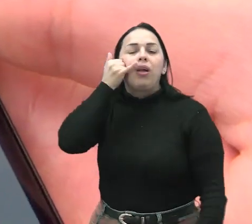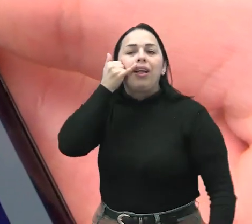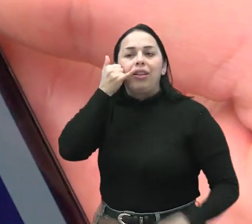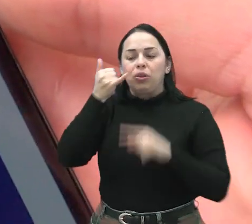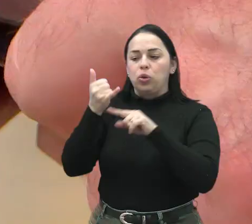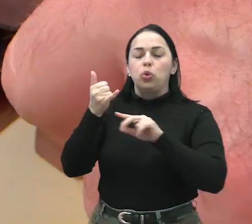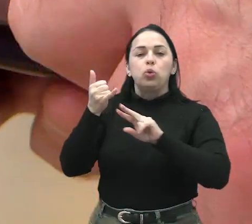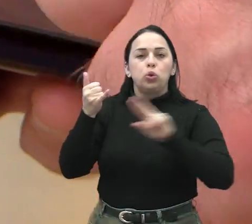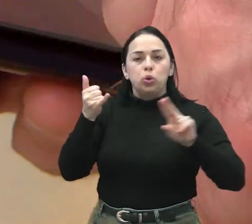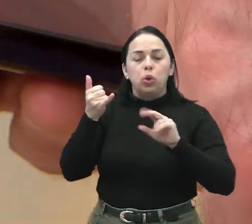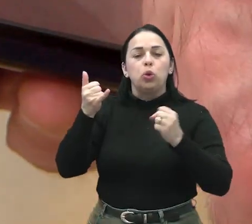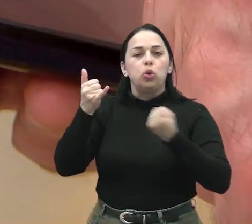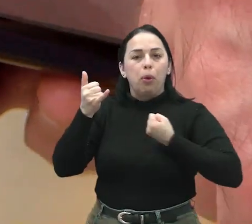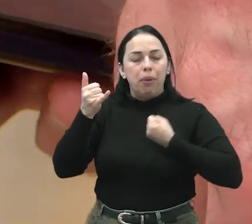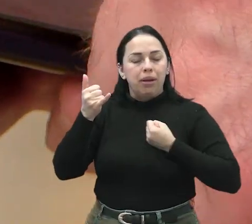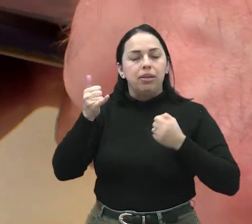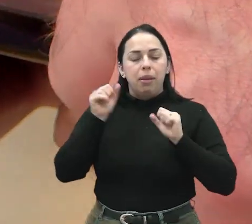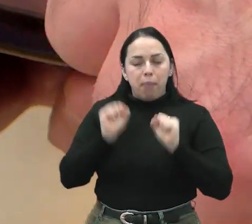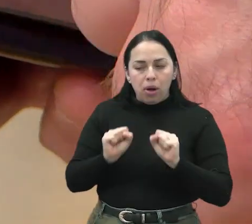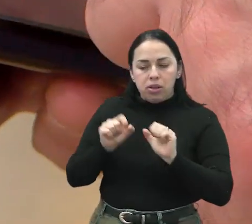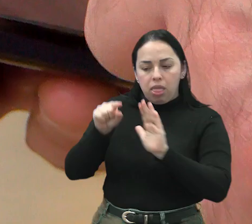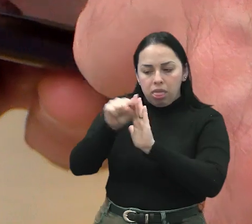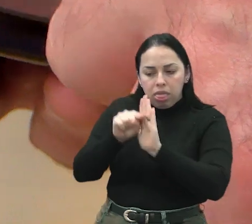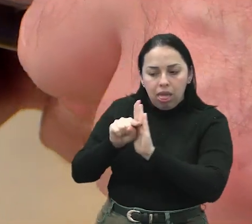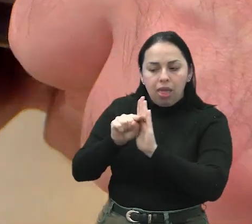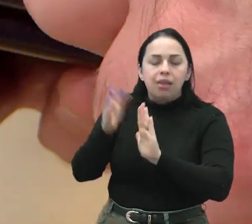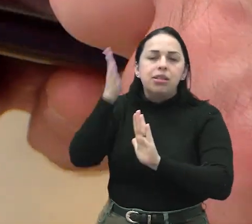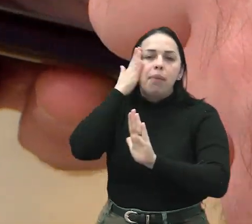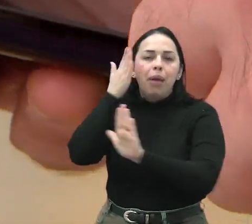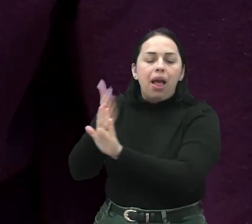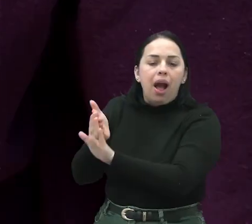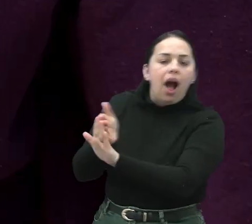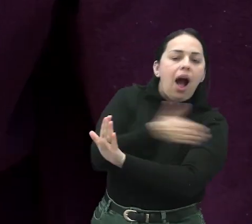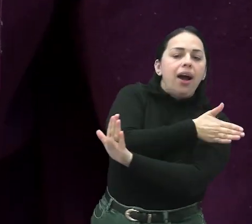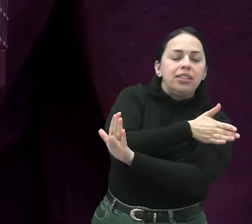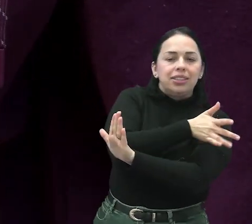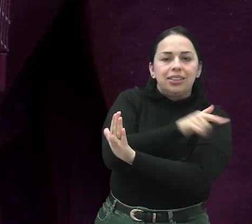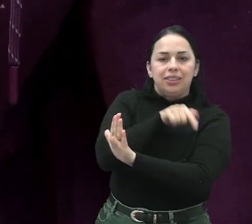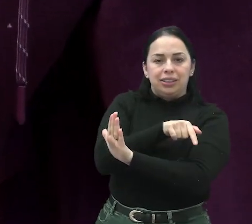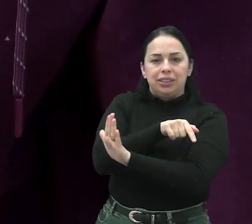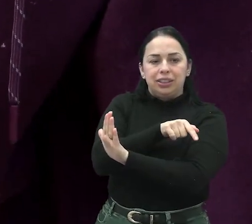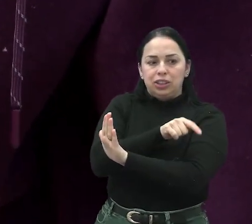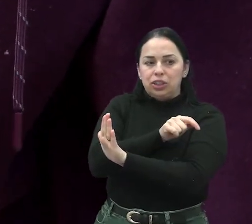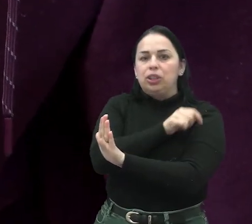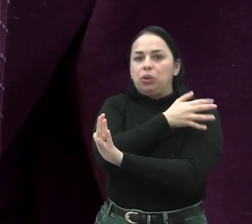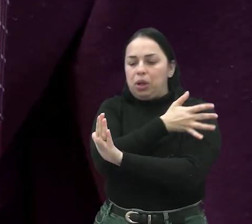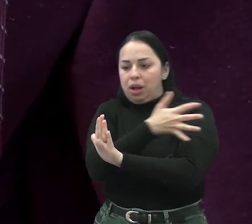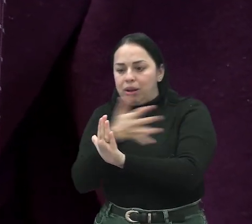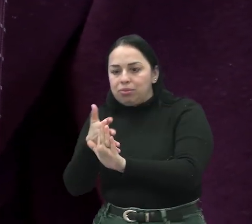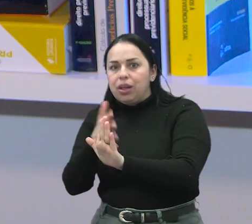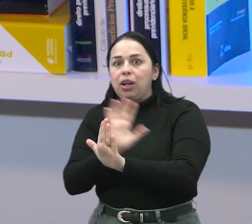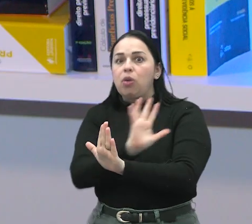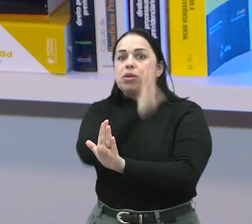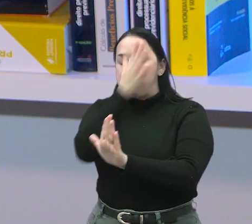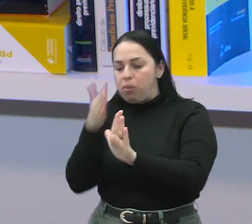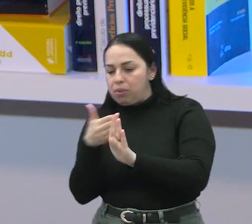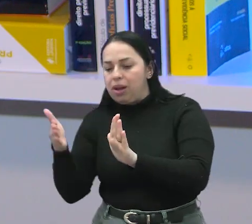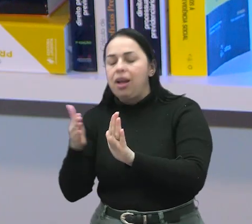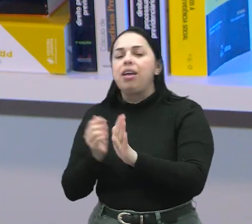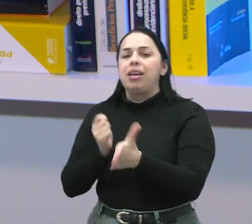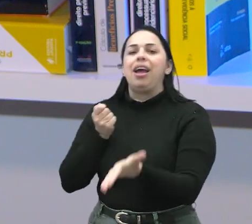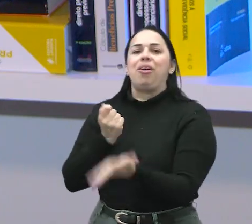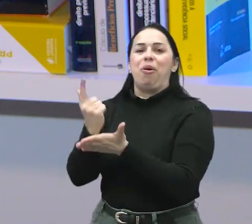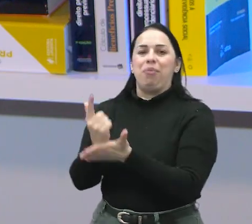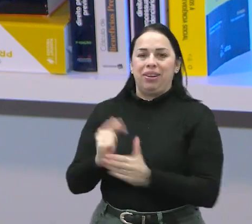qualquer pessoa pode verificar a procedência do aparelho antes de fechar negócio. E a importância é